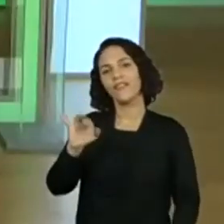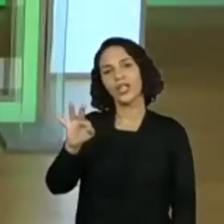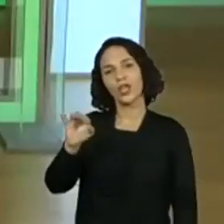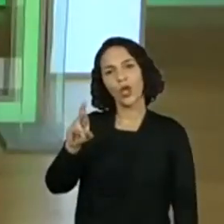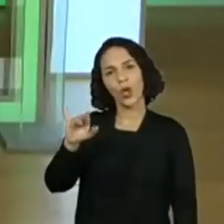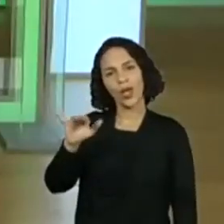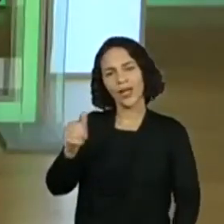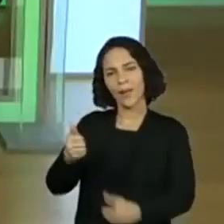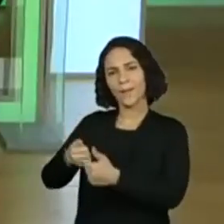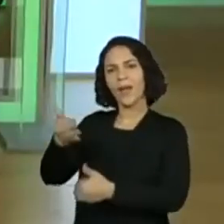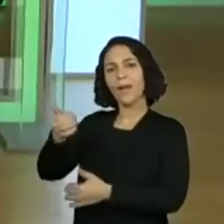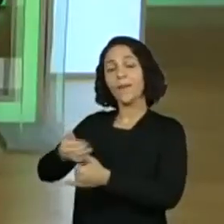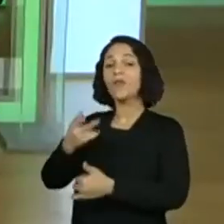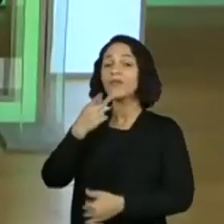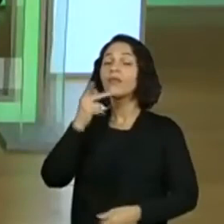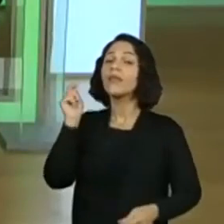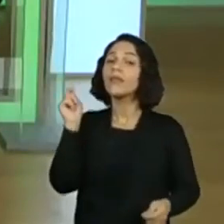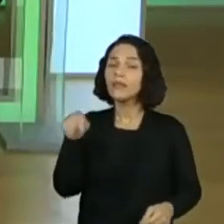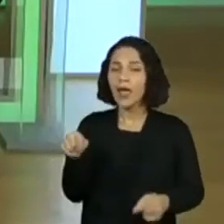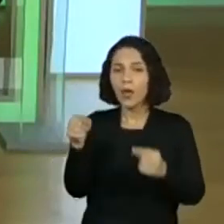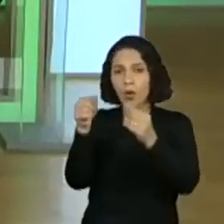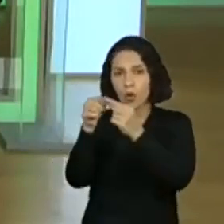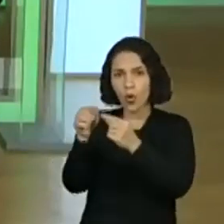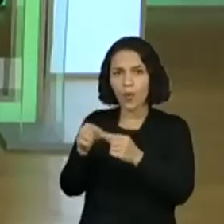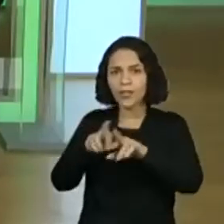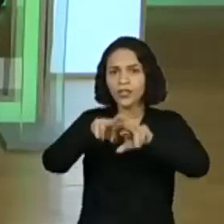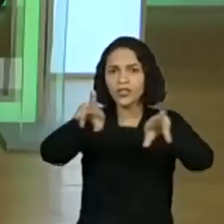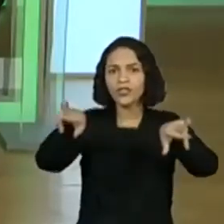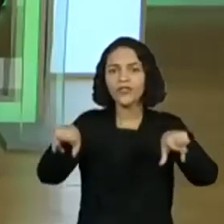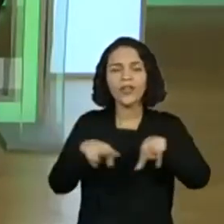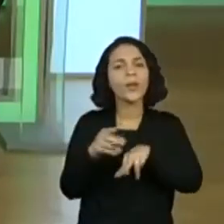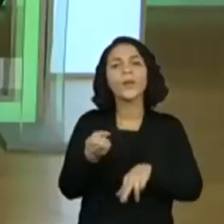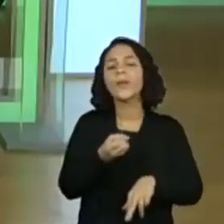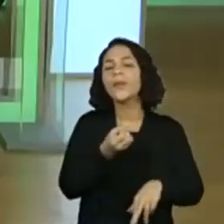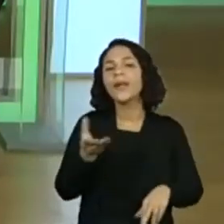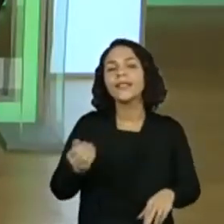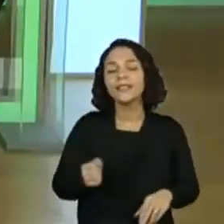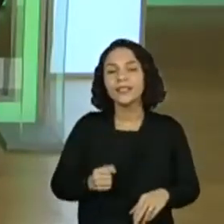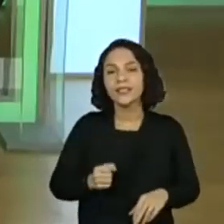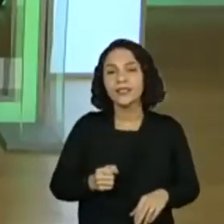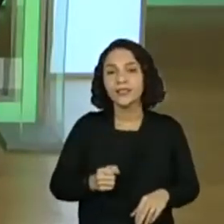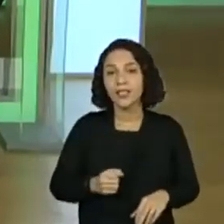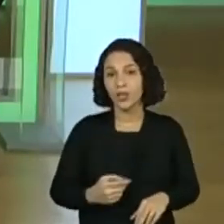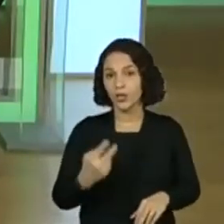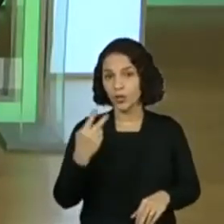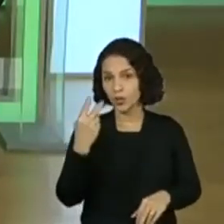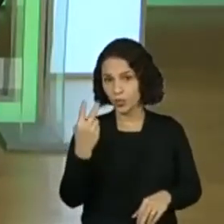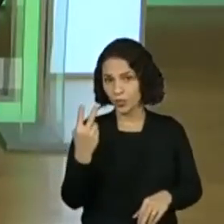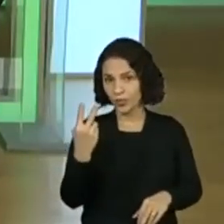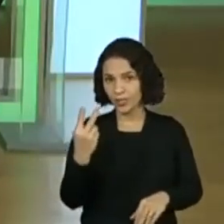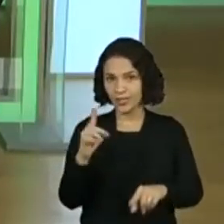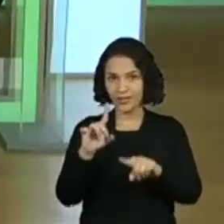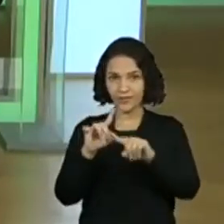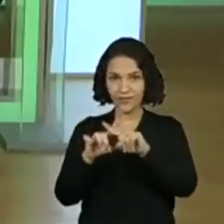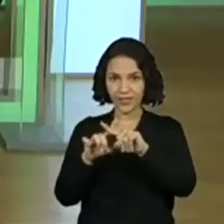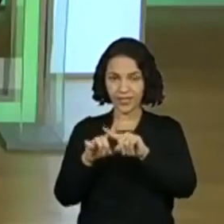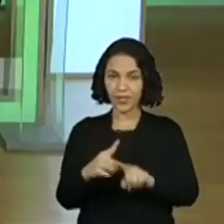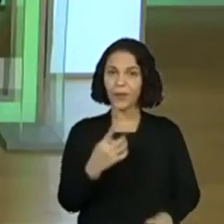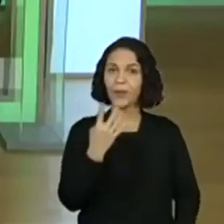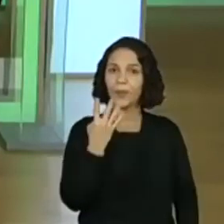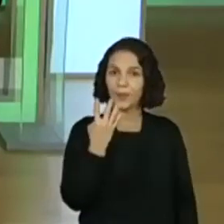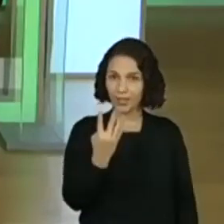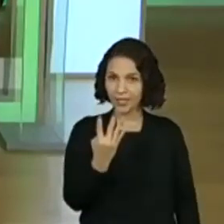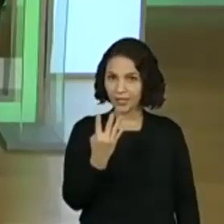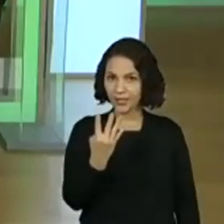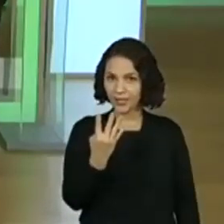Kelvin, todo mundo aí falando que pode ser feito duas vezes o 4. E